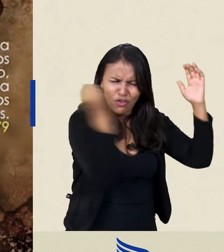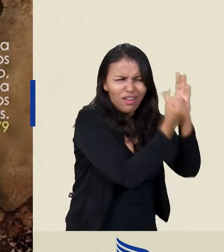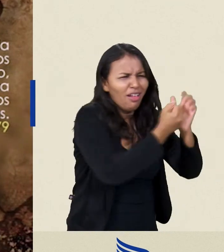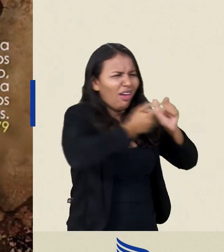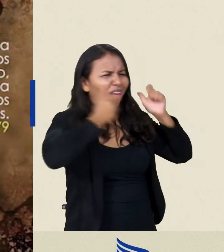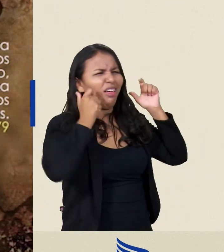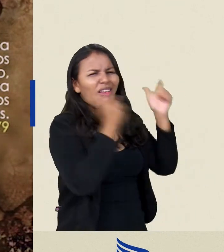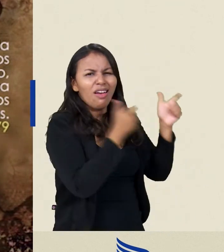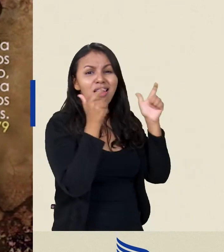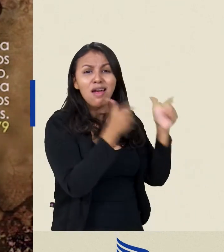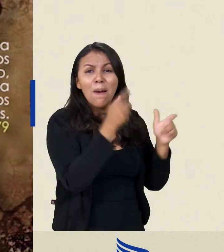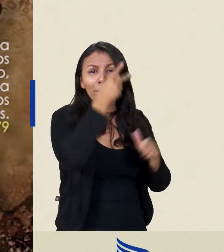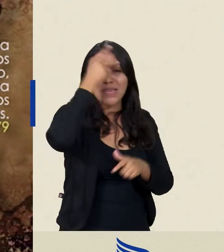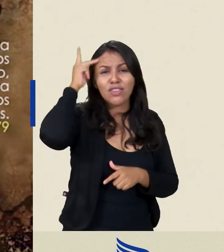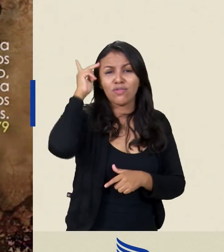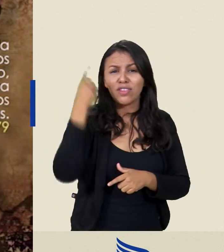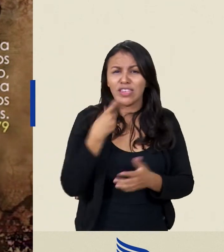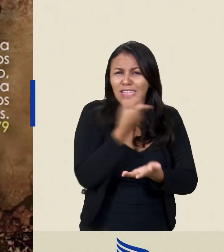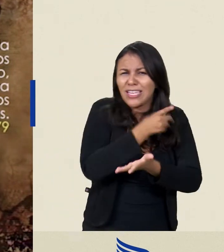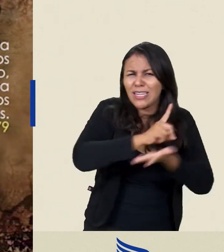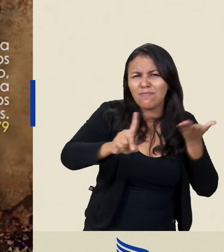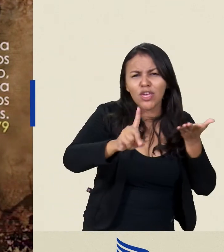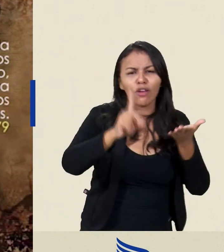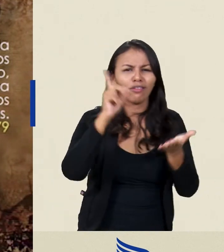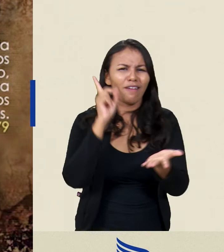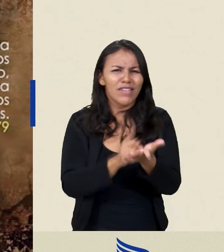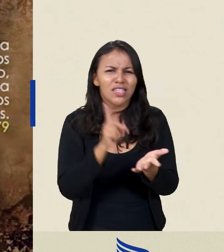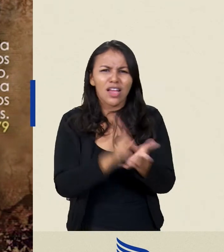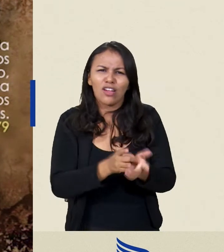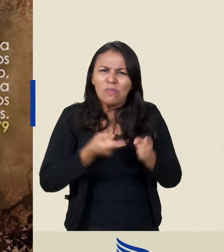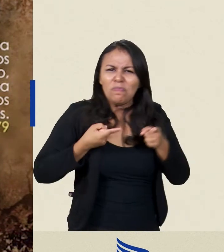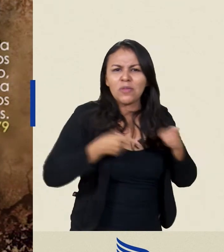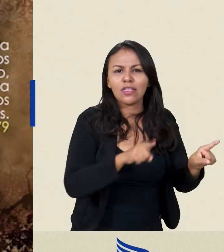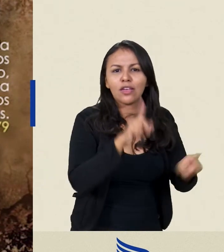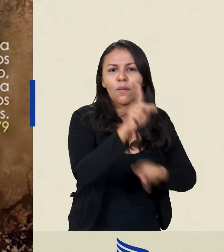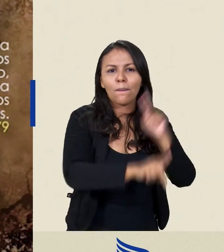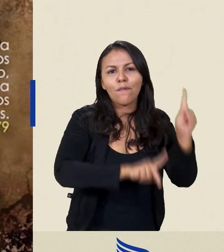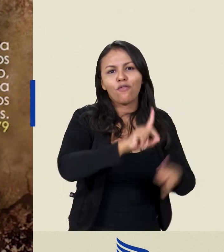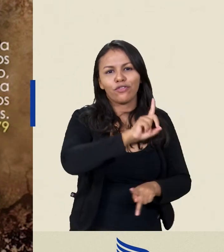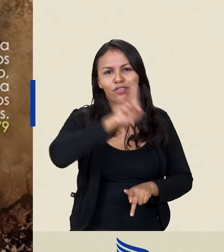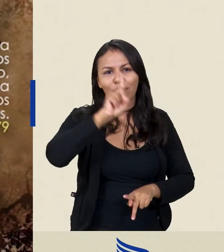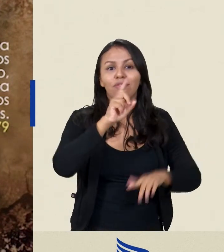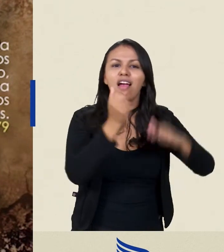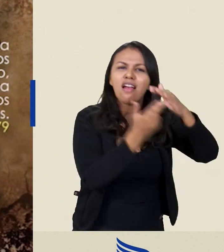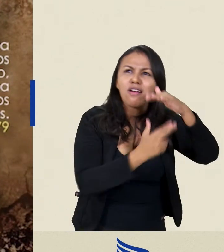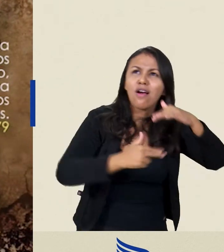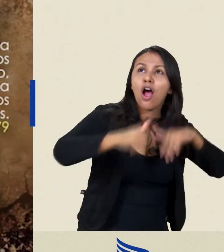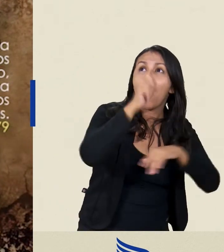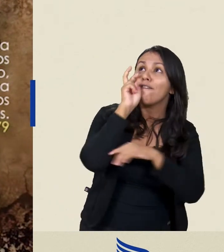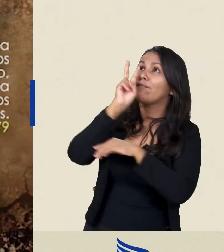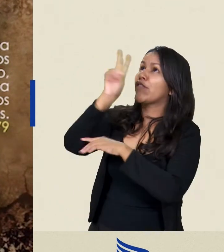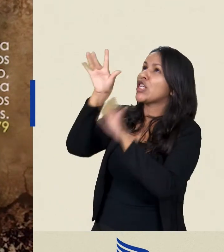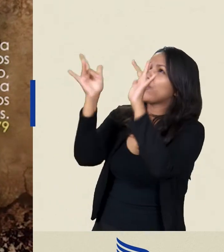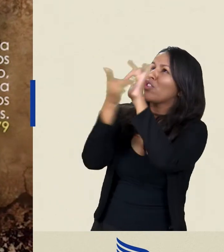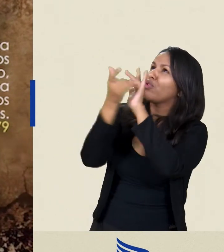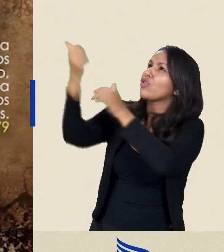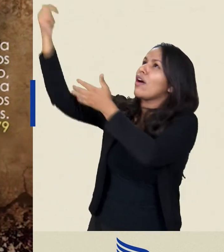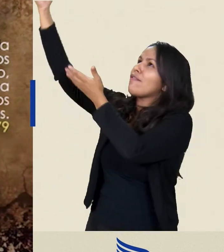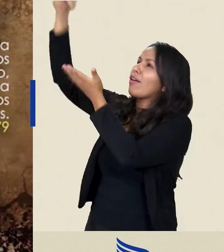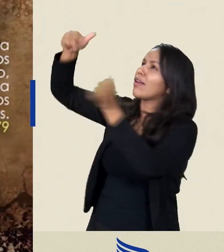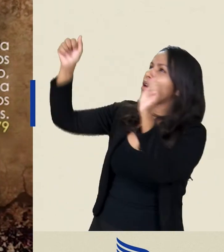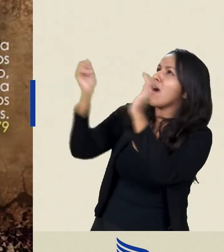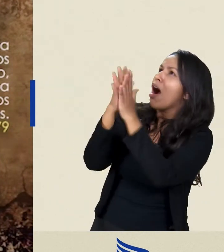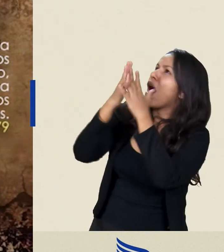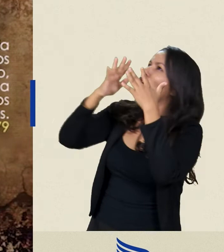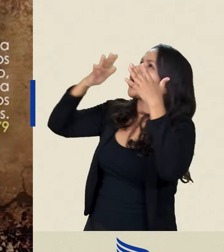mais acérrimos inimigos de sua verdade e povo, ressuscitam para contemplá-lo em sua glória e ver